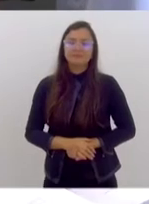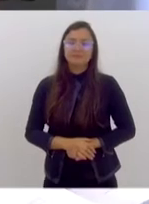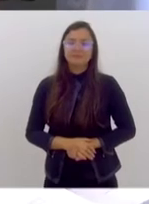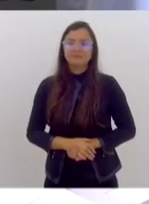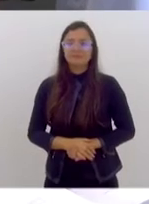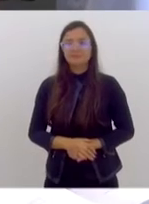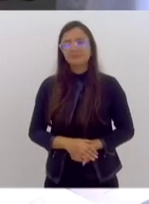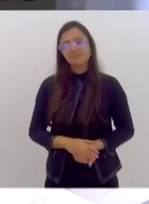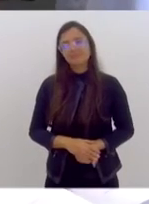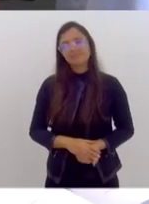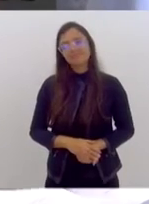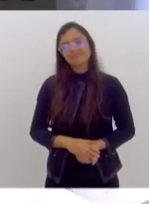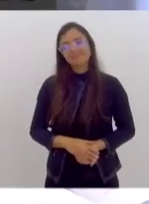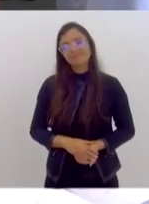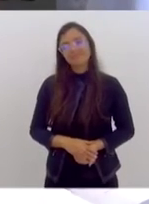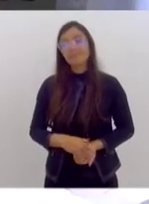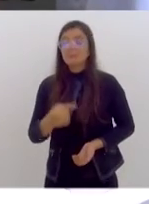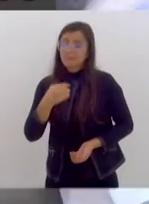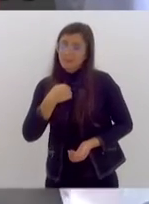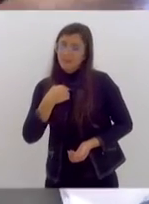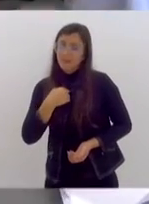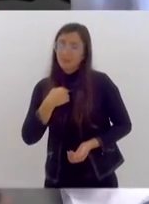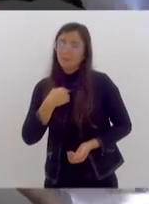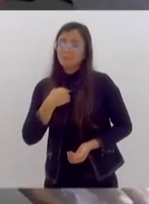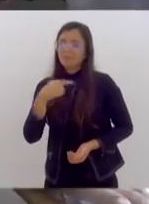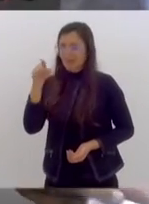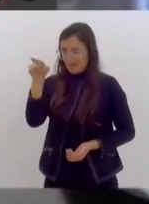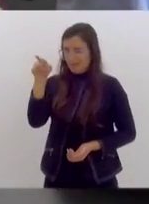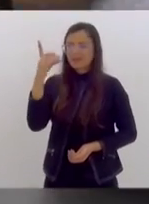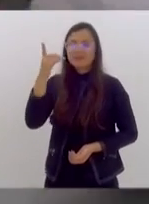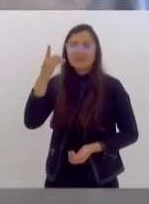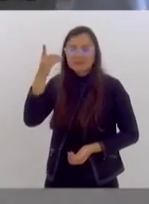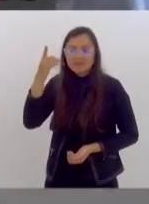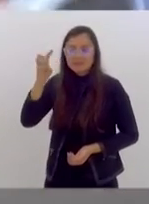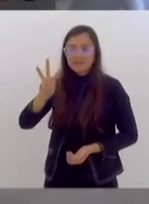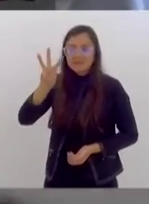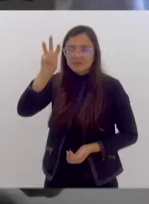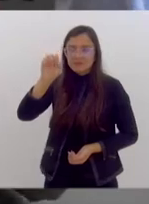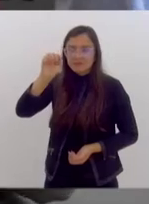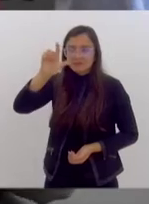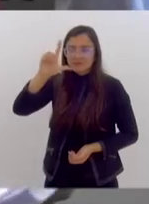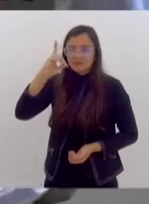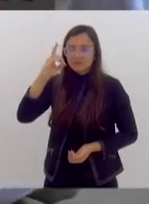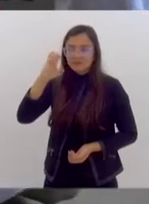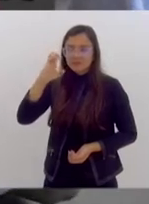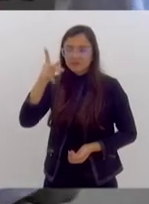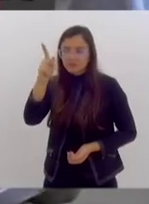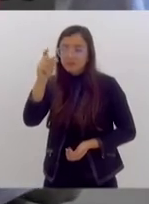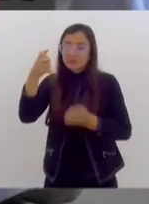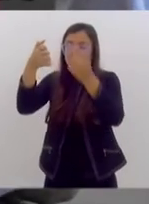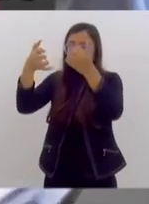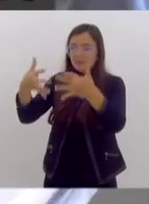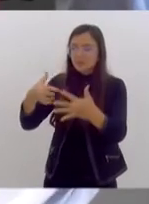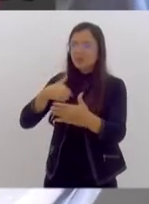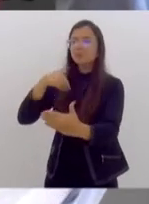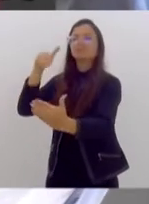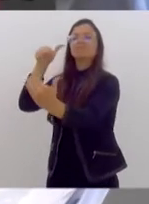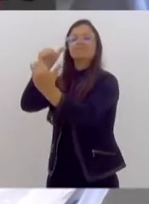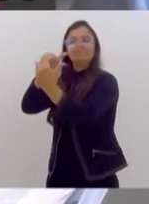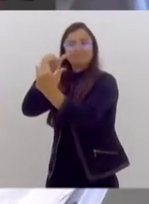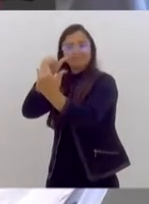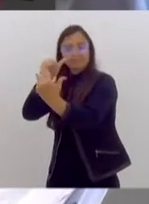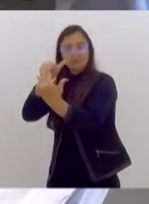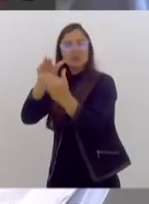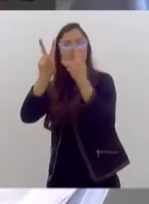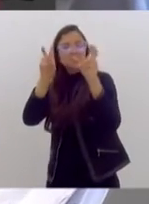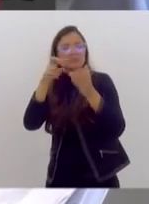eu também concordo com deputado valdeck em relação ao relatório né acho que aqui a gente chegou